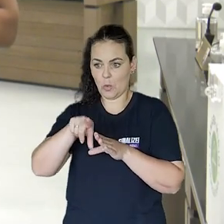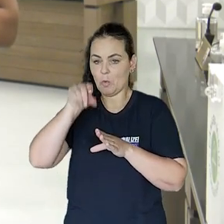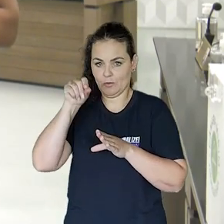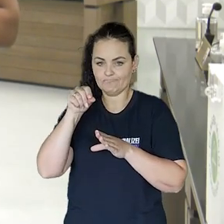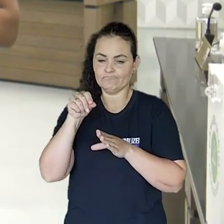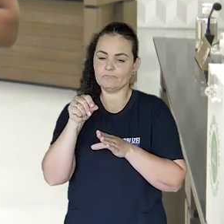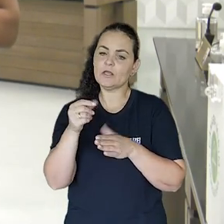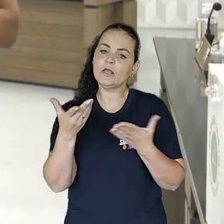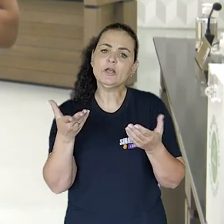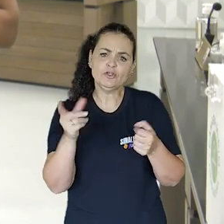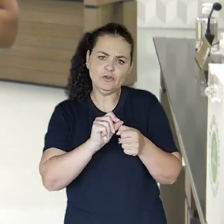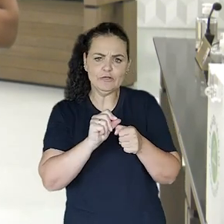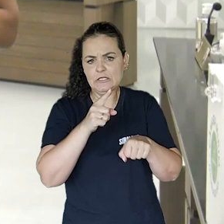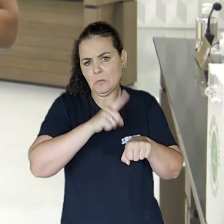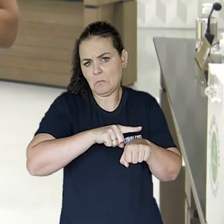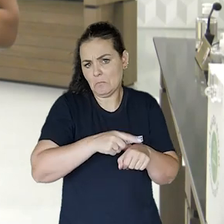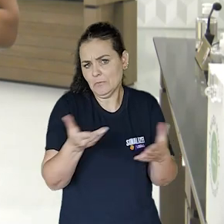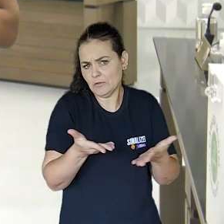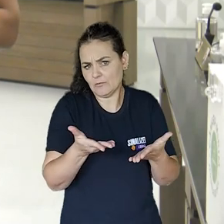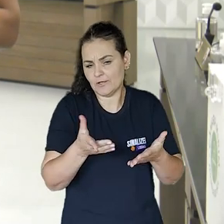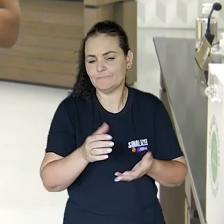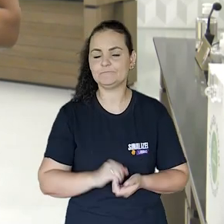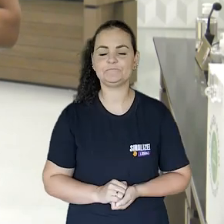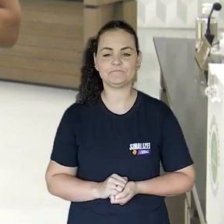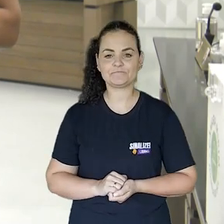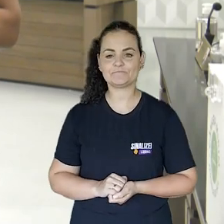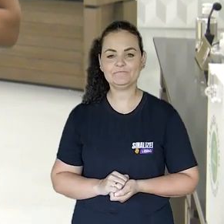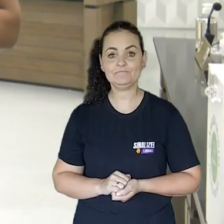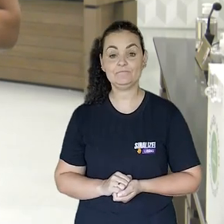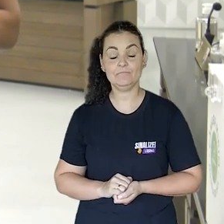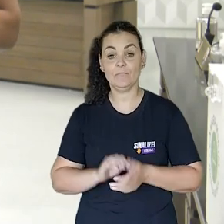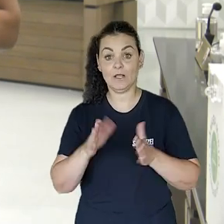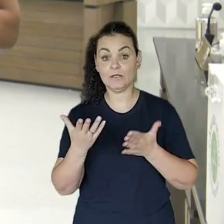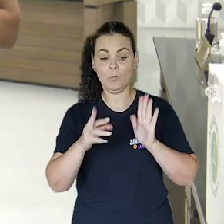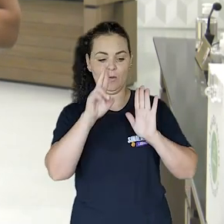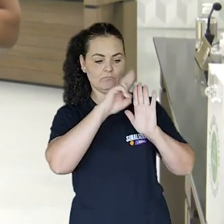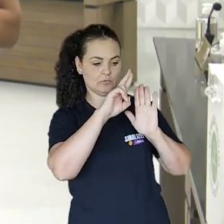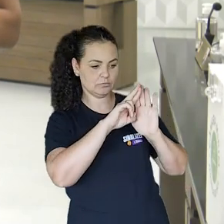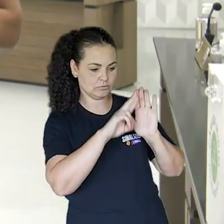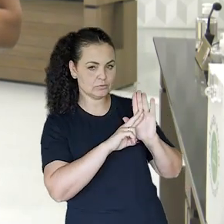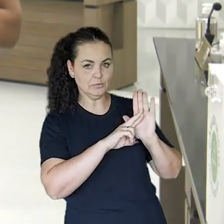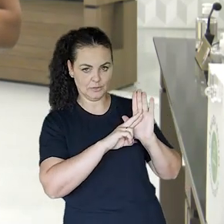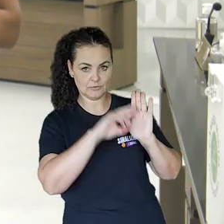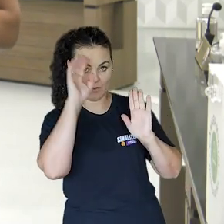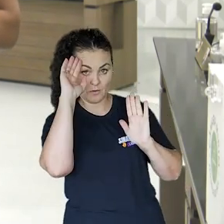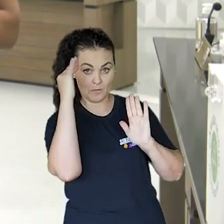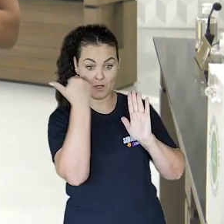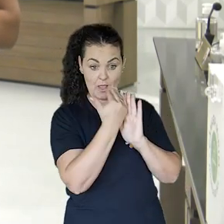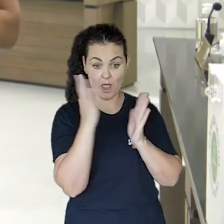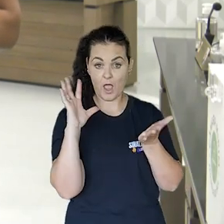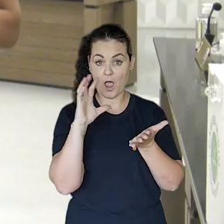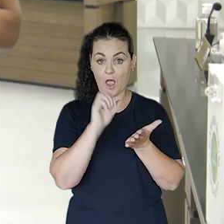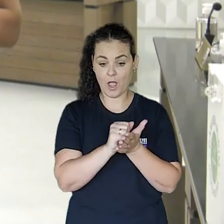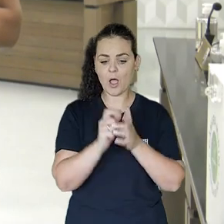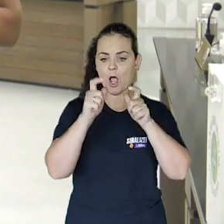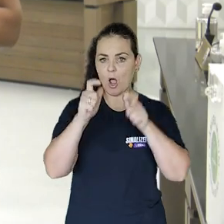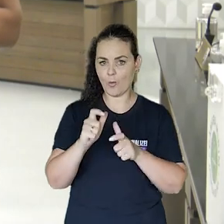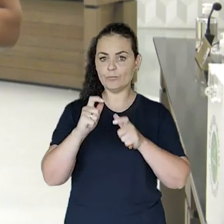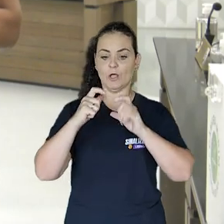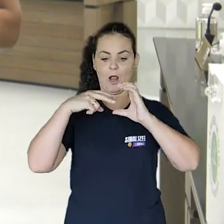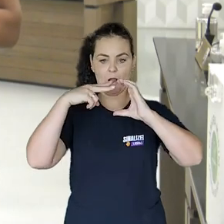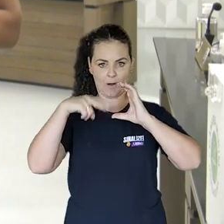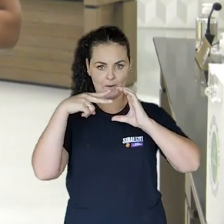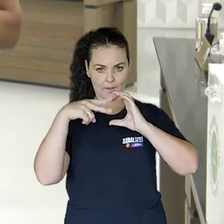né? Então, conforme, né, o regulamento para o processo de inscrição na Câmara Mirim de Jaraguá do Sul,